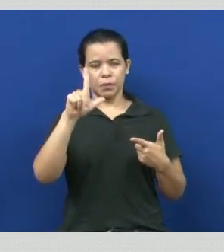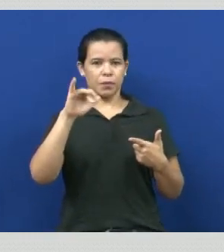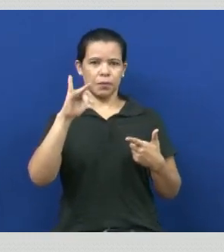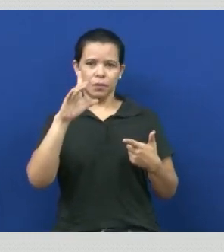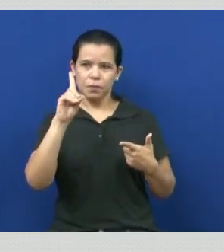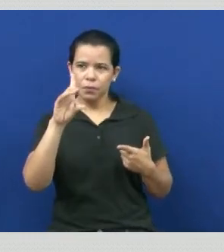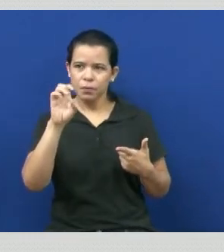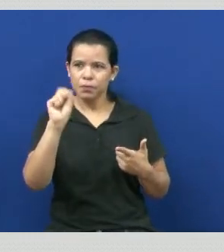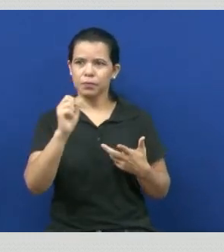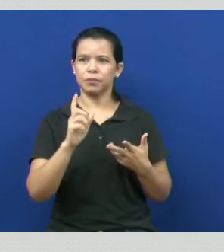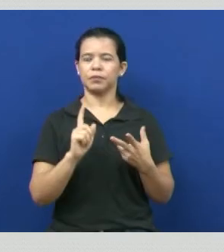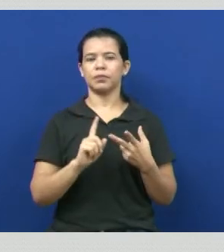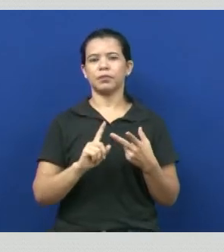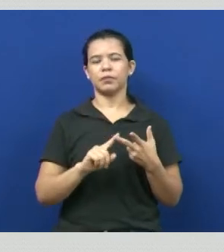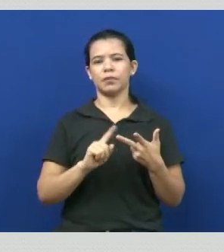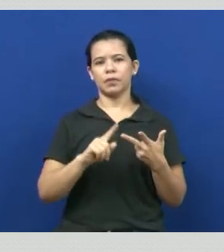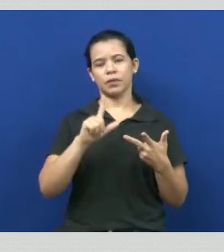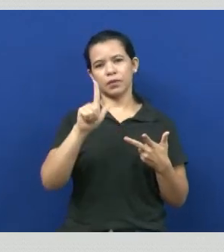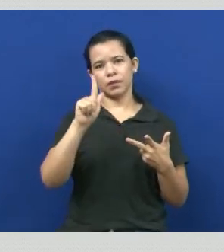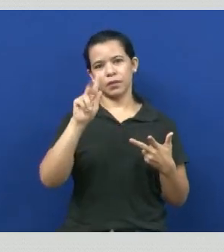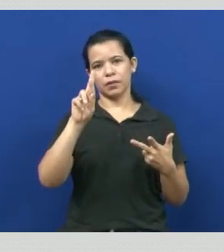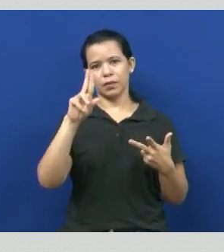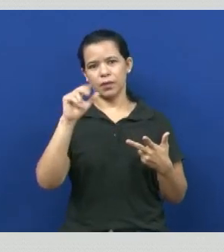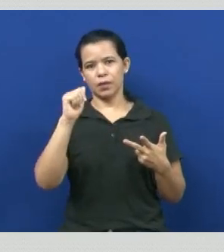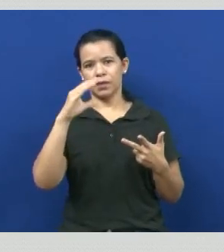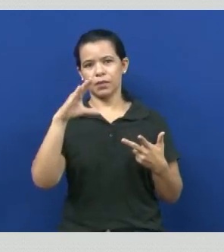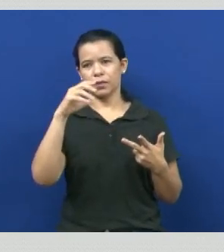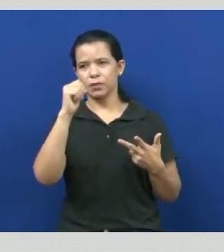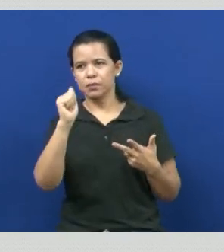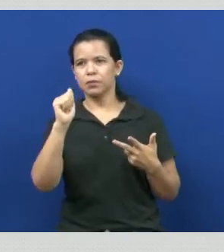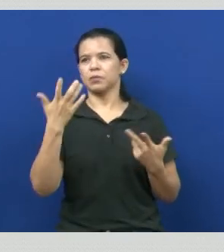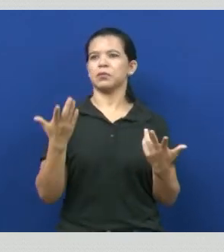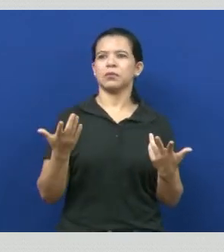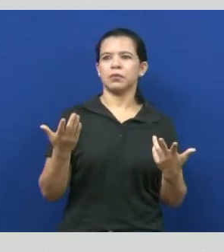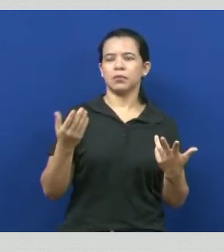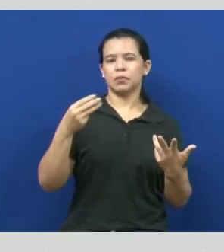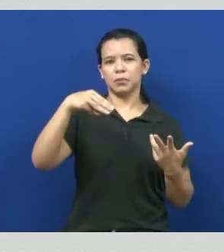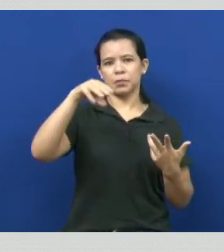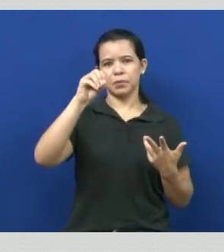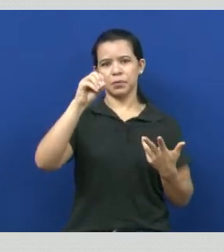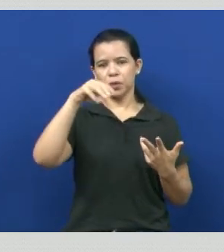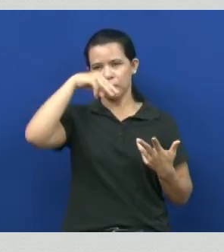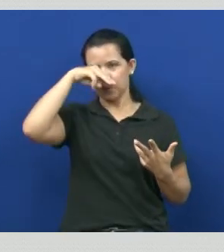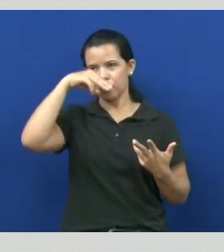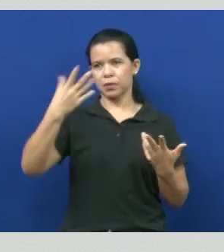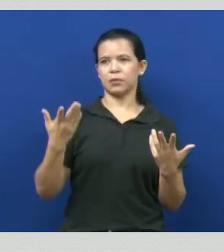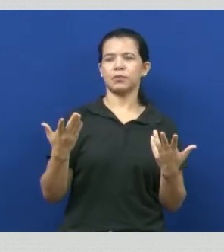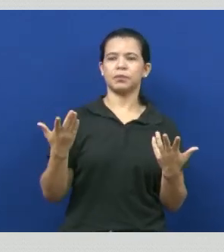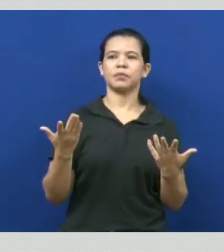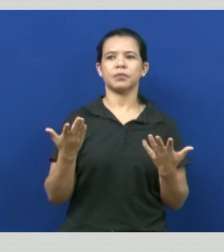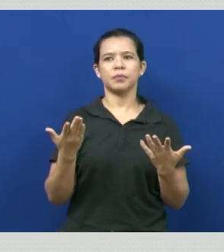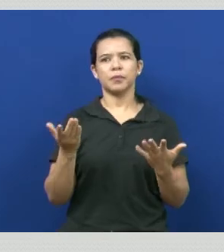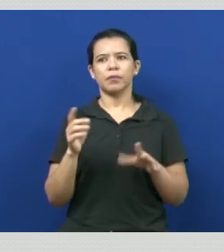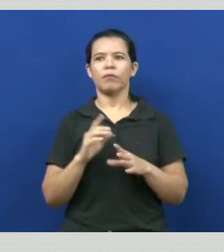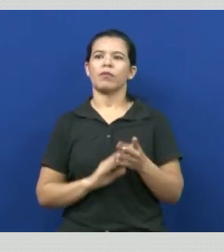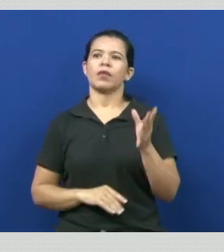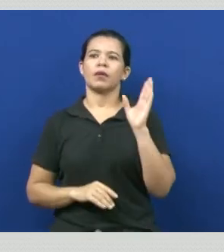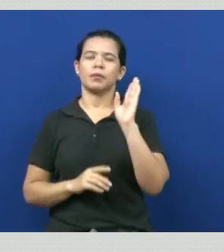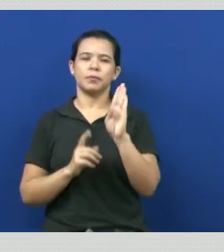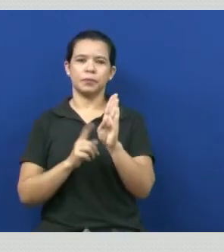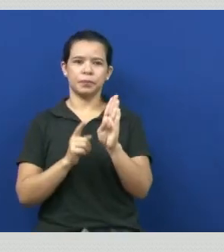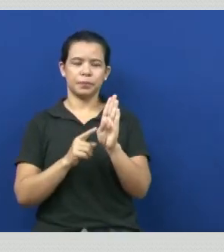Anjos? Gente, Euclides da Cunha, né? Que era geógrafo também. Então, ele estava pelaquela região